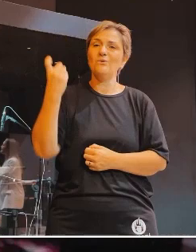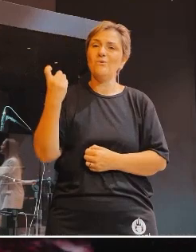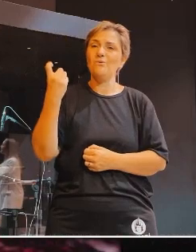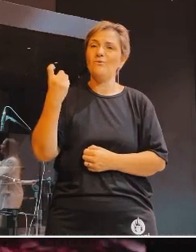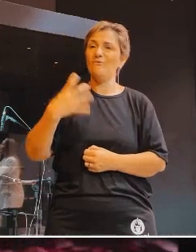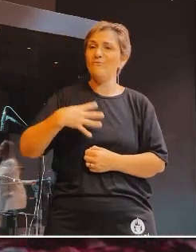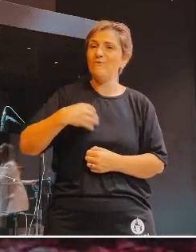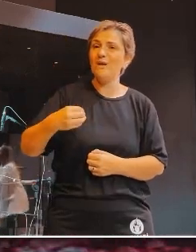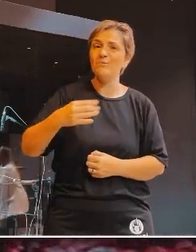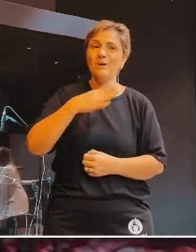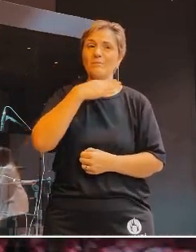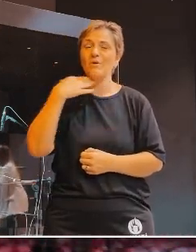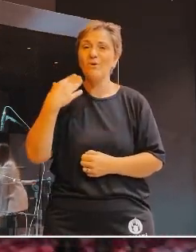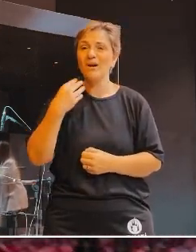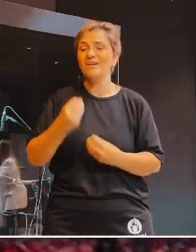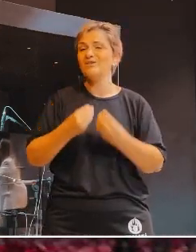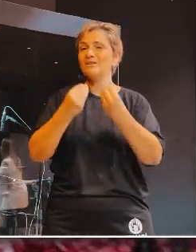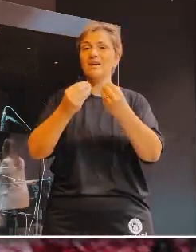te trazer